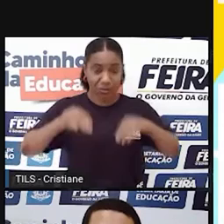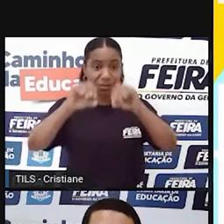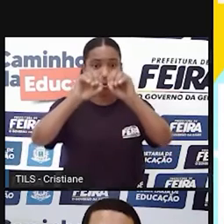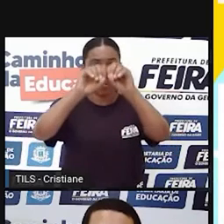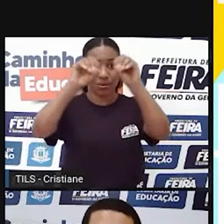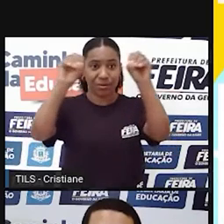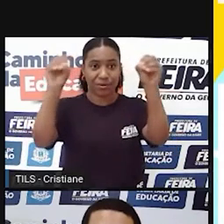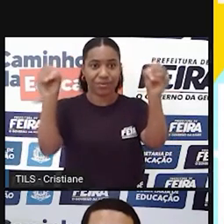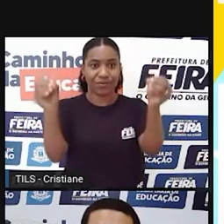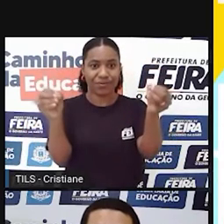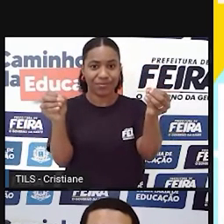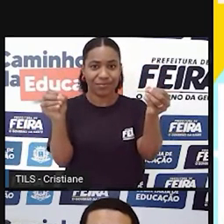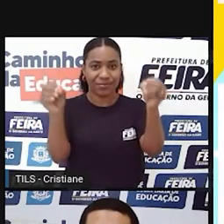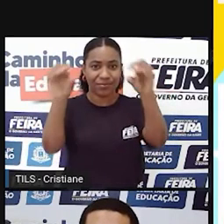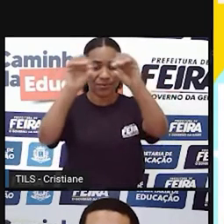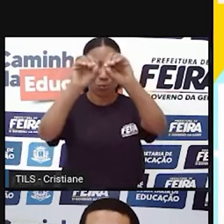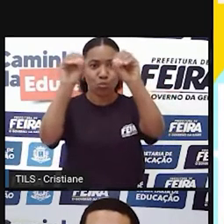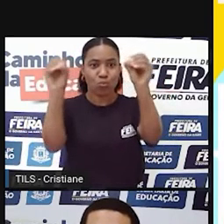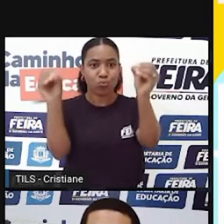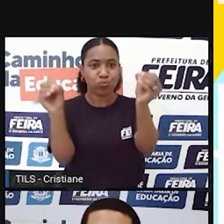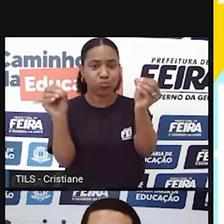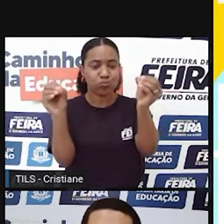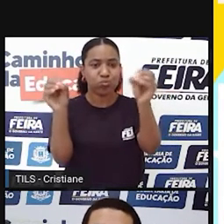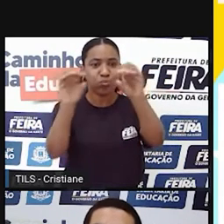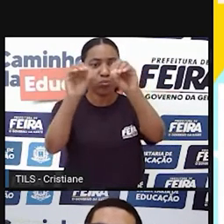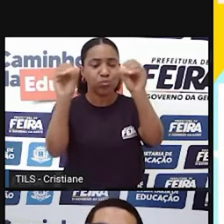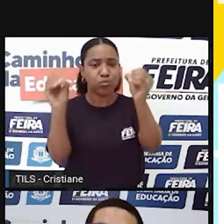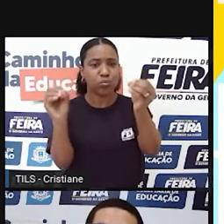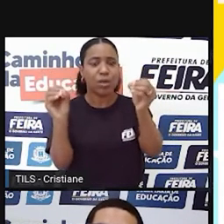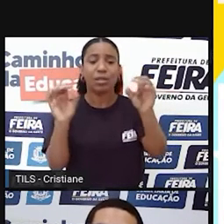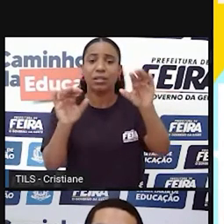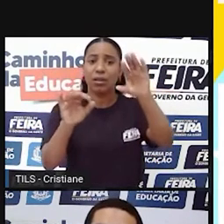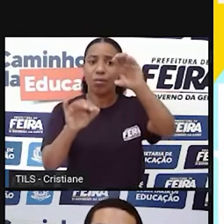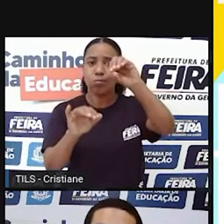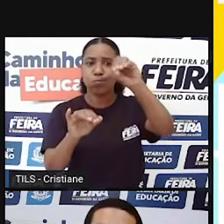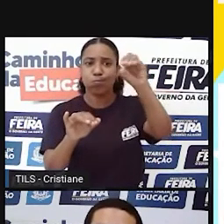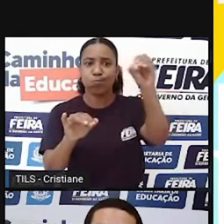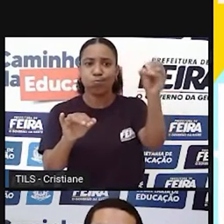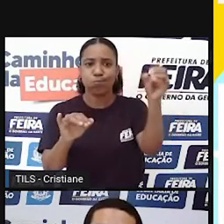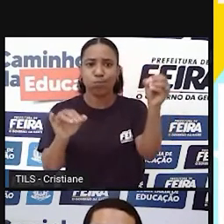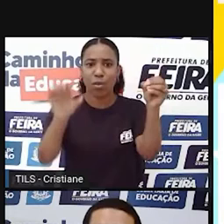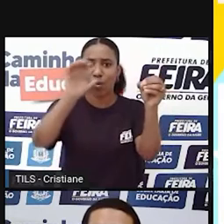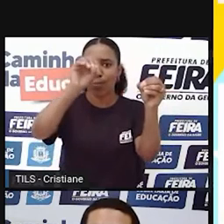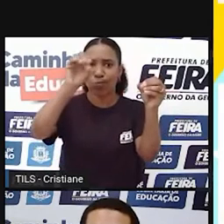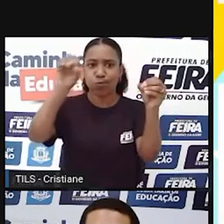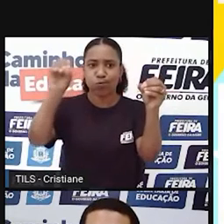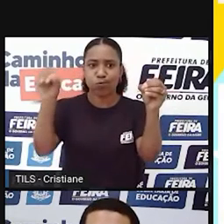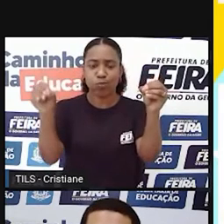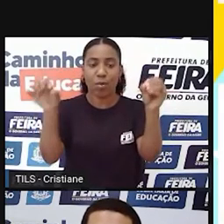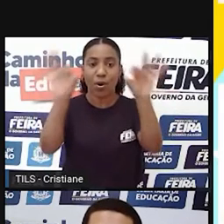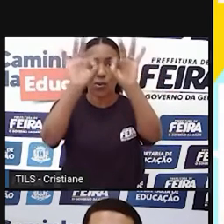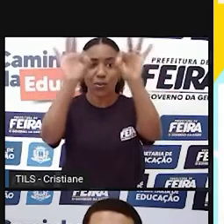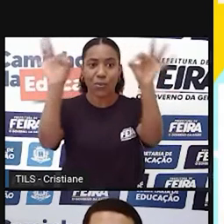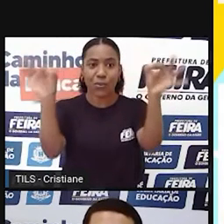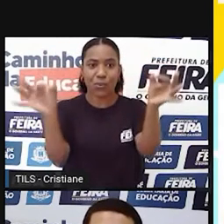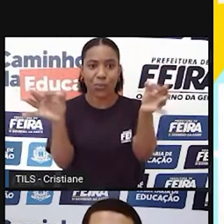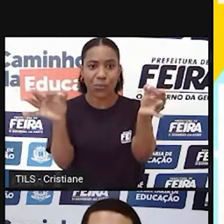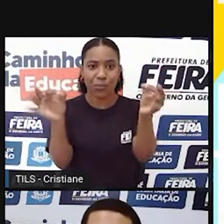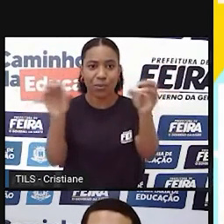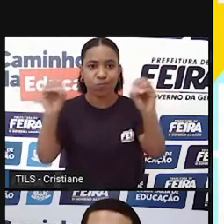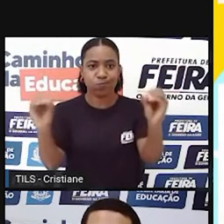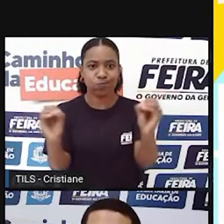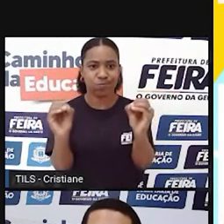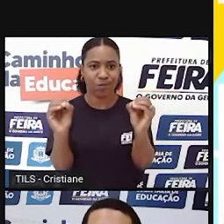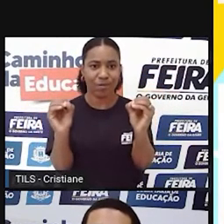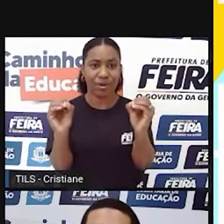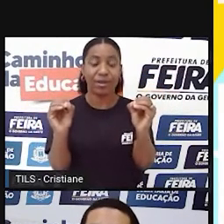tem um órgão musculoso, ele é feito de músculo, que é chamado de tuba uterina. O óvulo, ele vai passar por essa